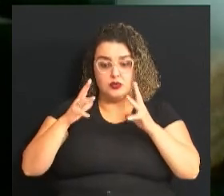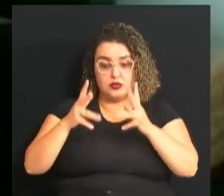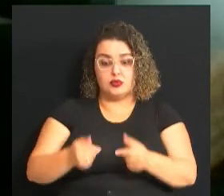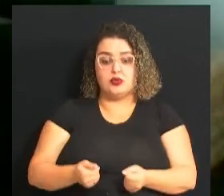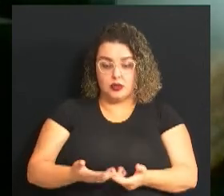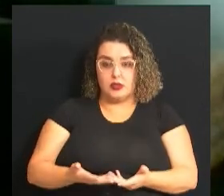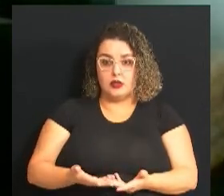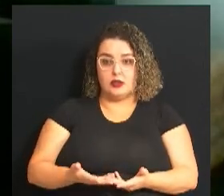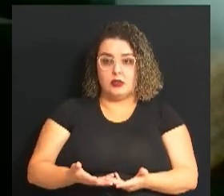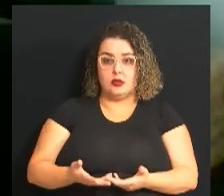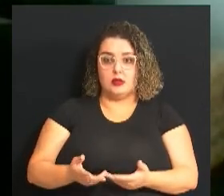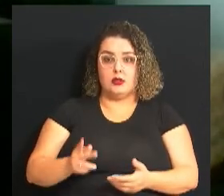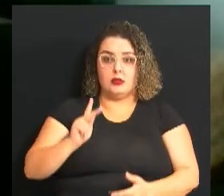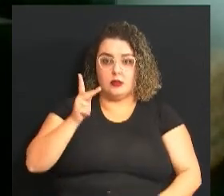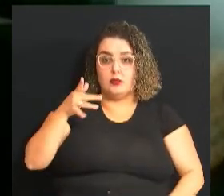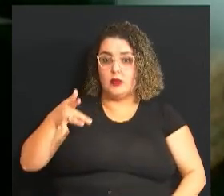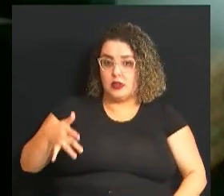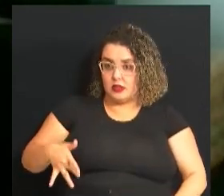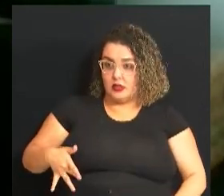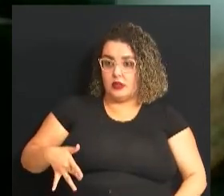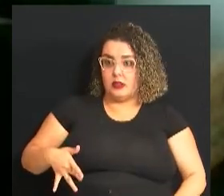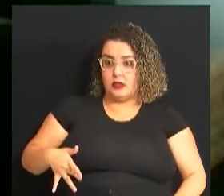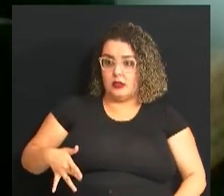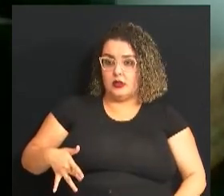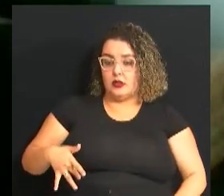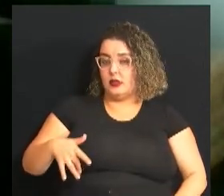que tem hepatite, por exemplo, não vai